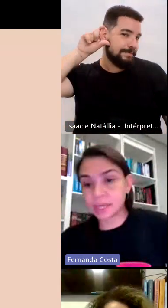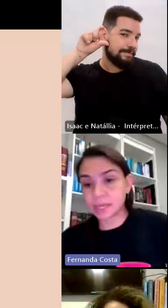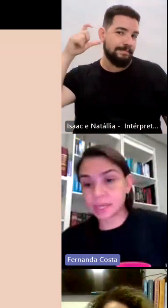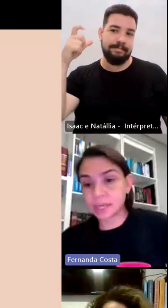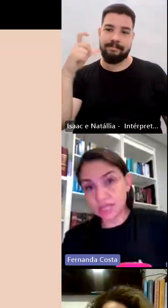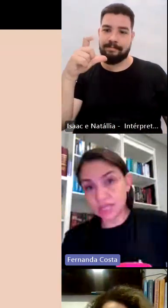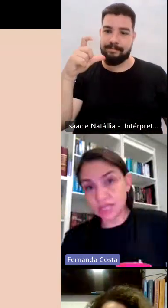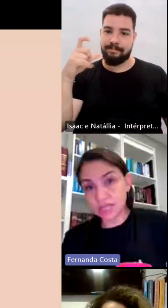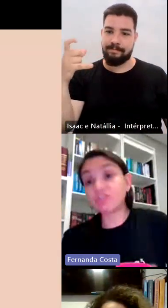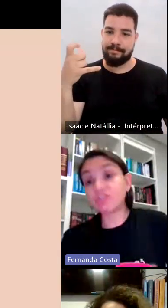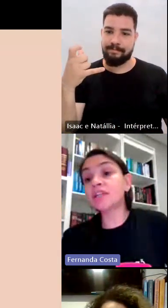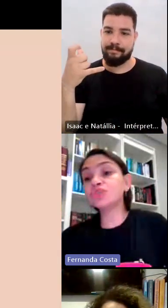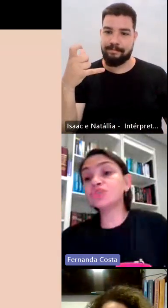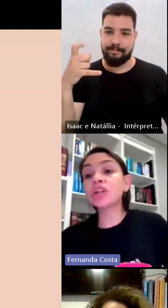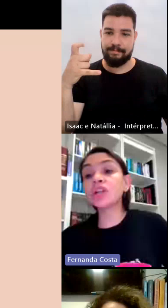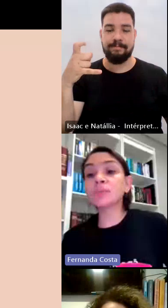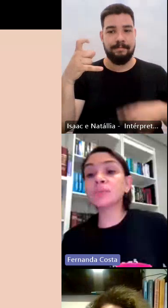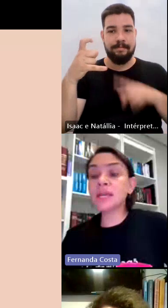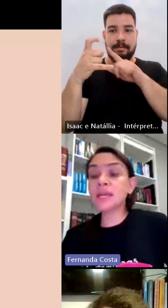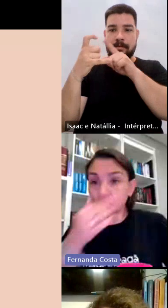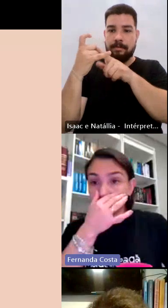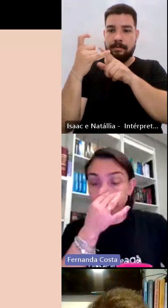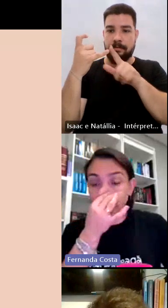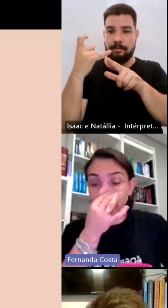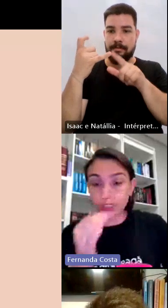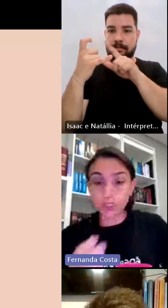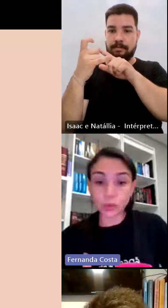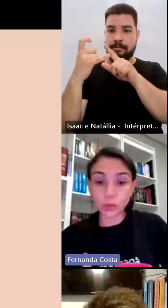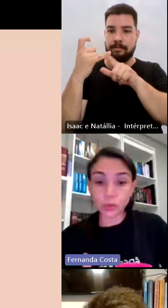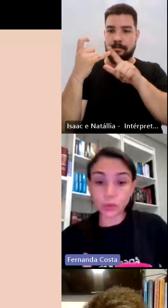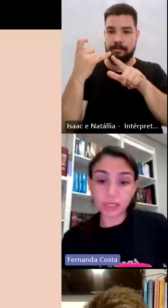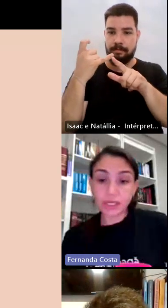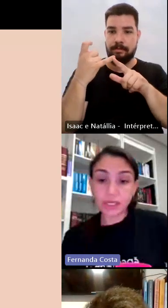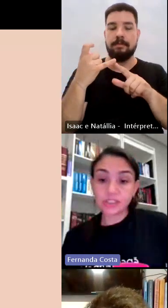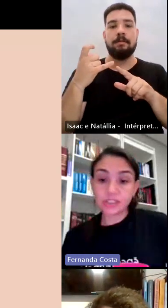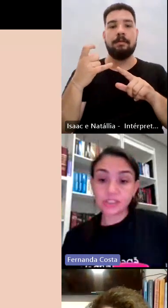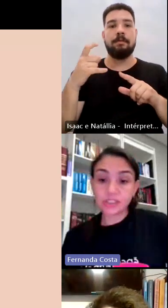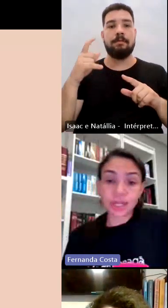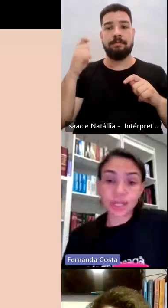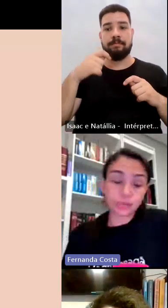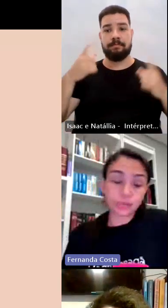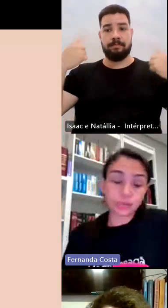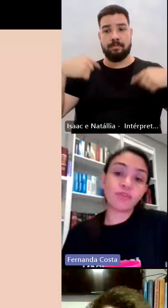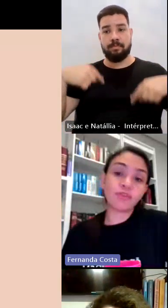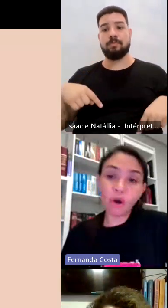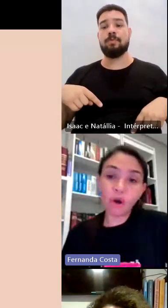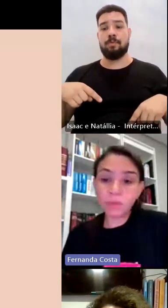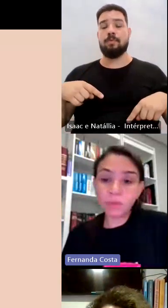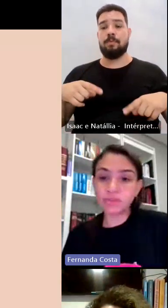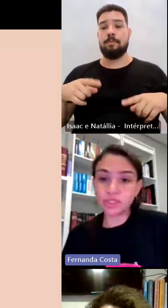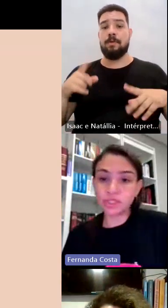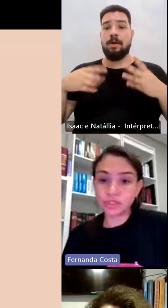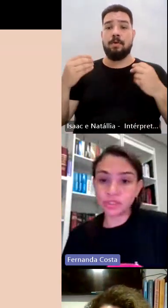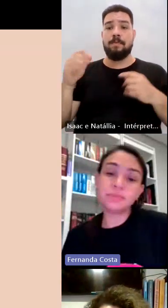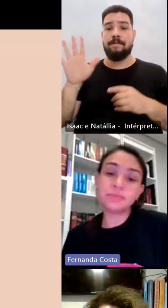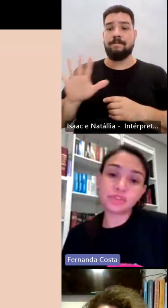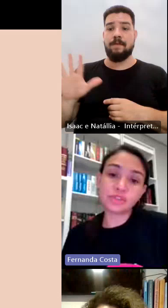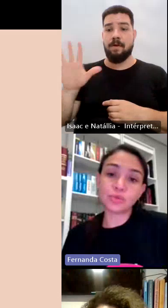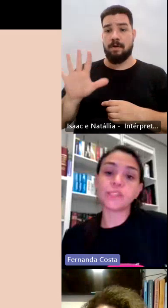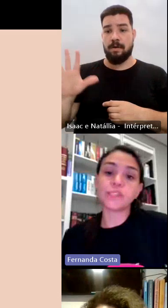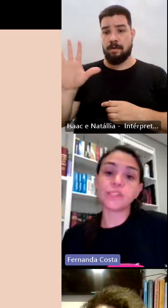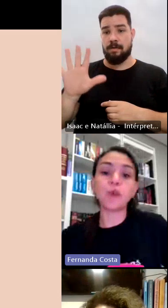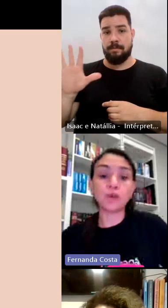diversas imagens, né? Porque a gente está falando de anatomia, e quando a gente fala de anatomia, a gente está estudando a forma